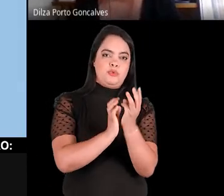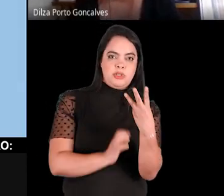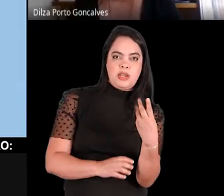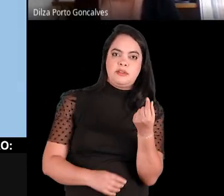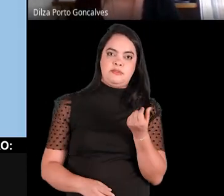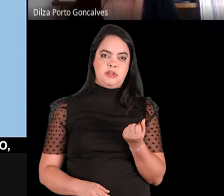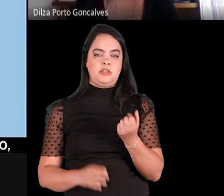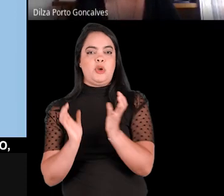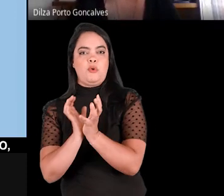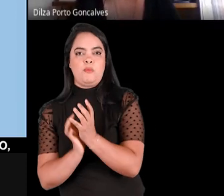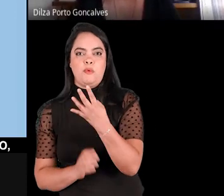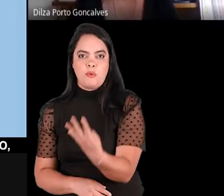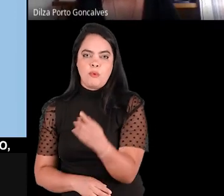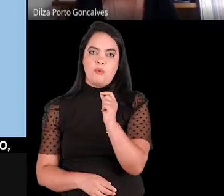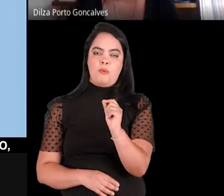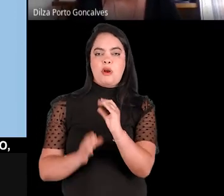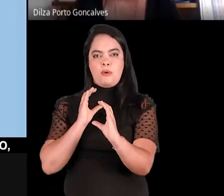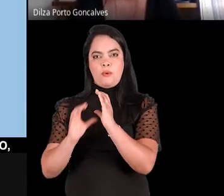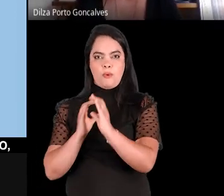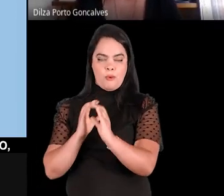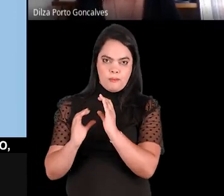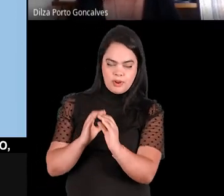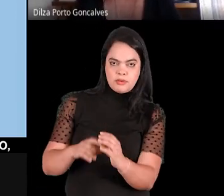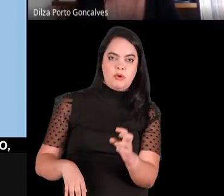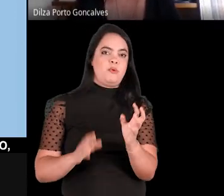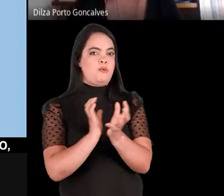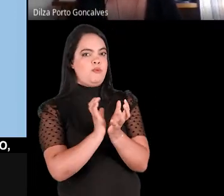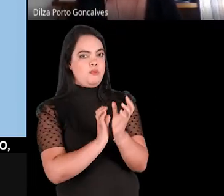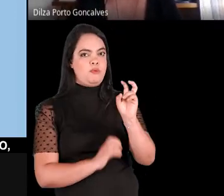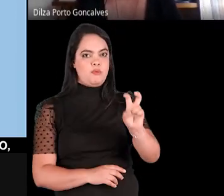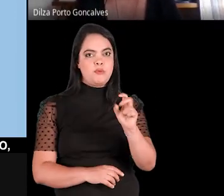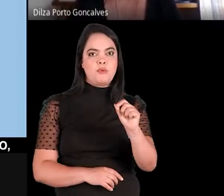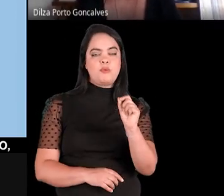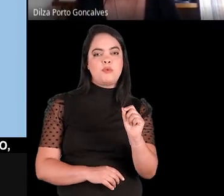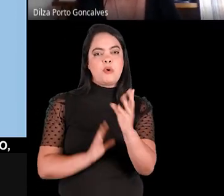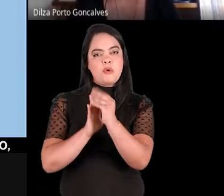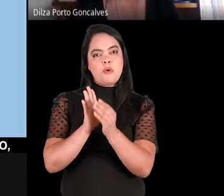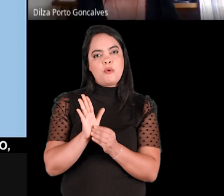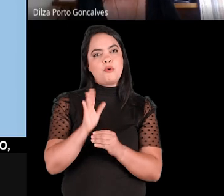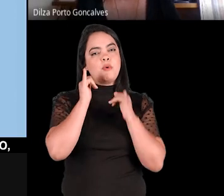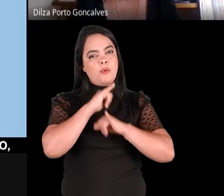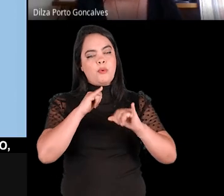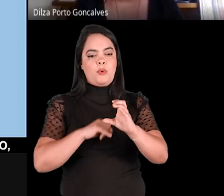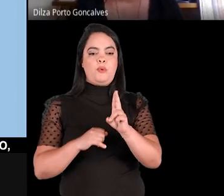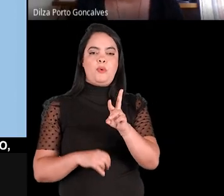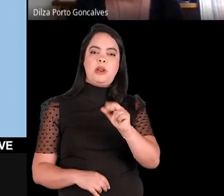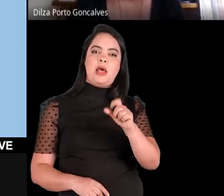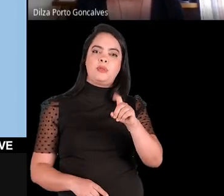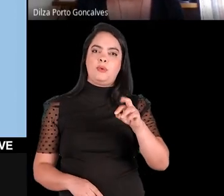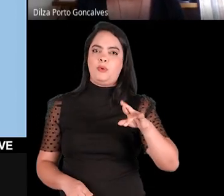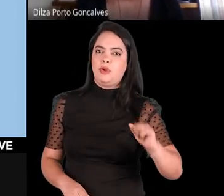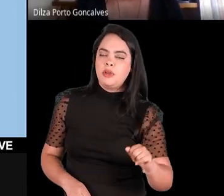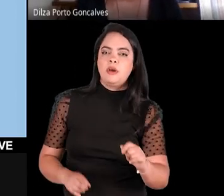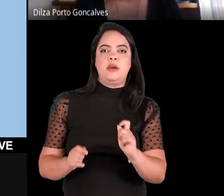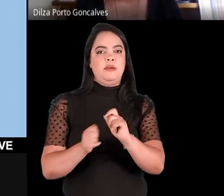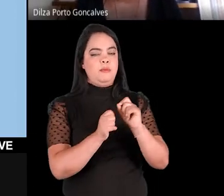finanças. GT4, lançamento e comunicação. E GT5, prospecção de conteúdo, curadoria e produção, que